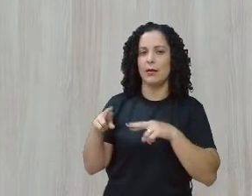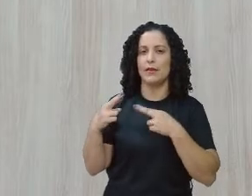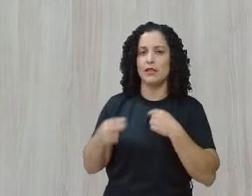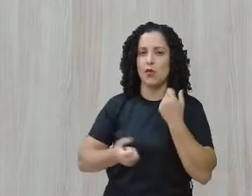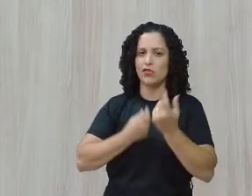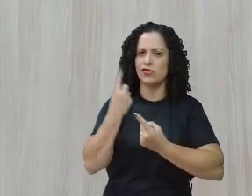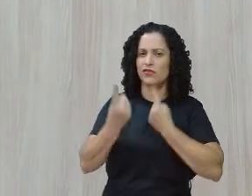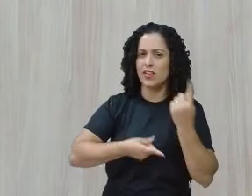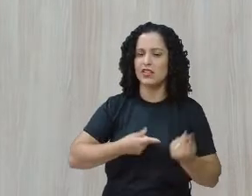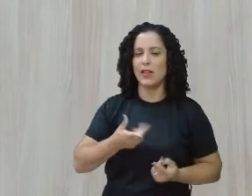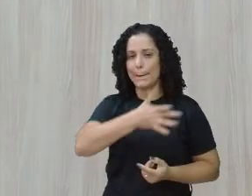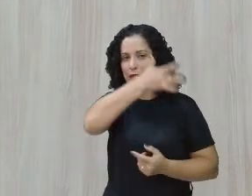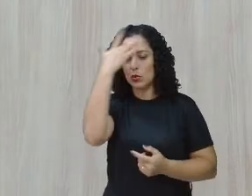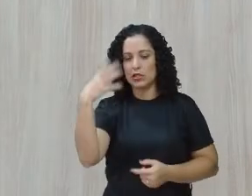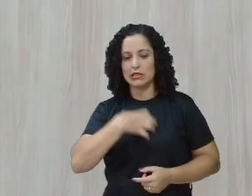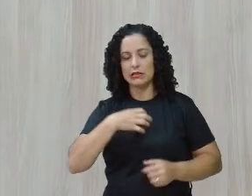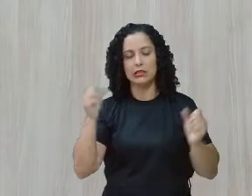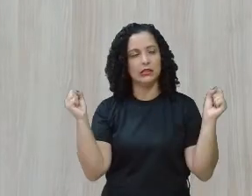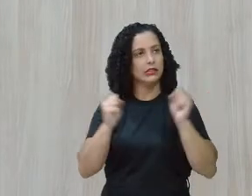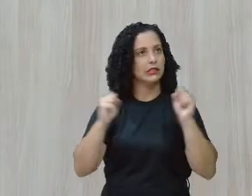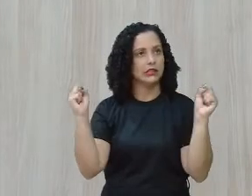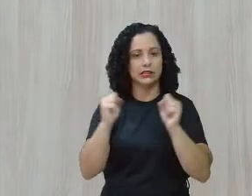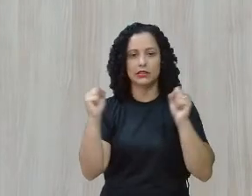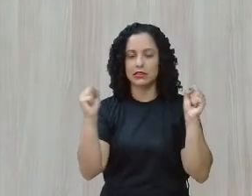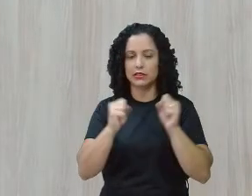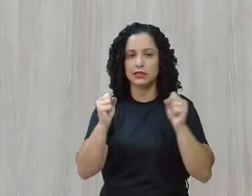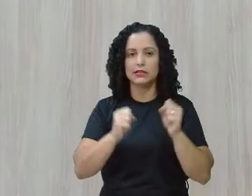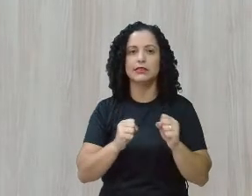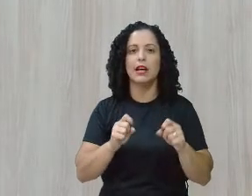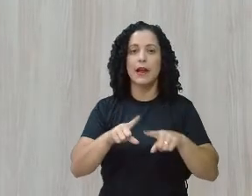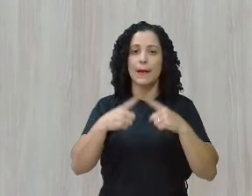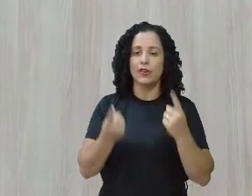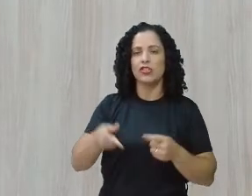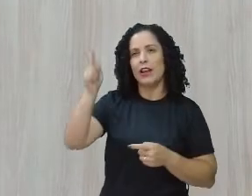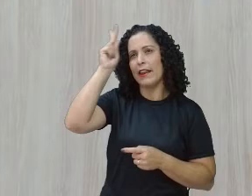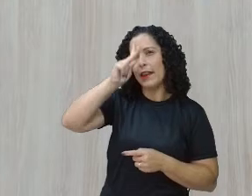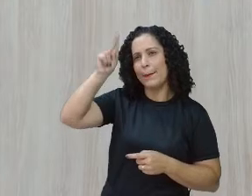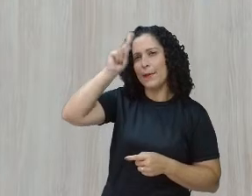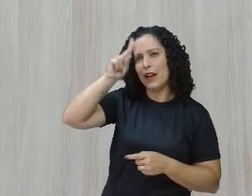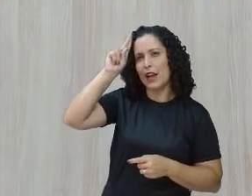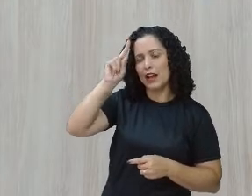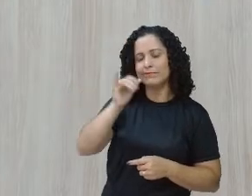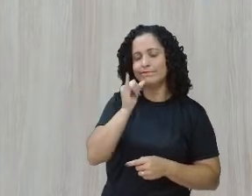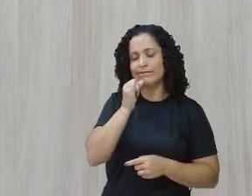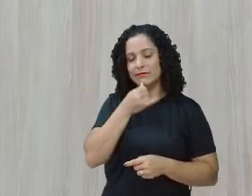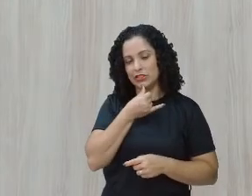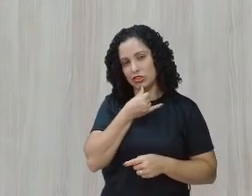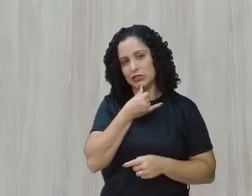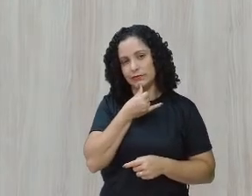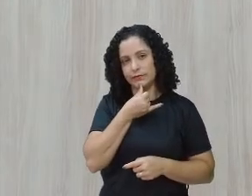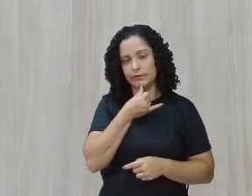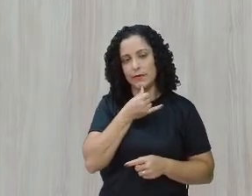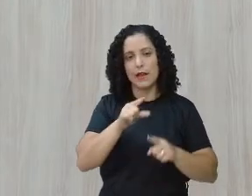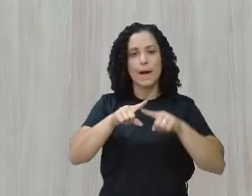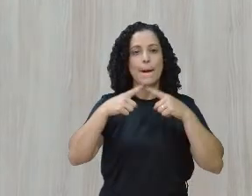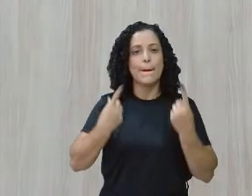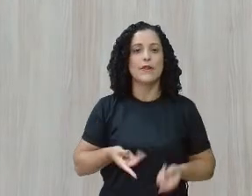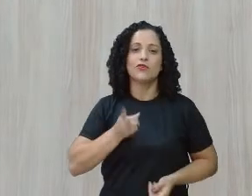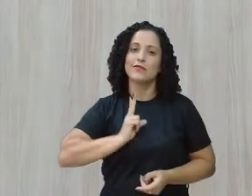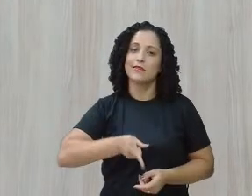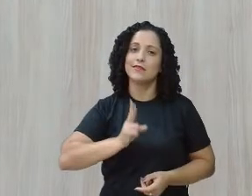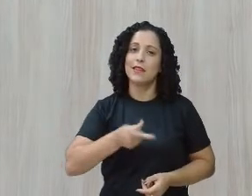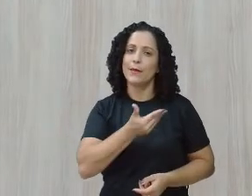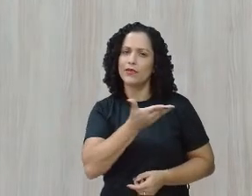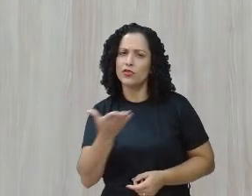estejam alterados, a gente está insatisfeito. E quando a gente lembra da situação, a gente fica ainda mais triste. Contudo, tente aí sempre manter um